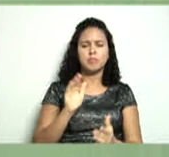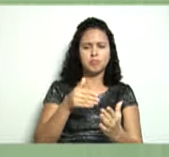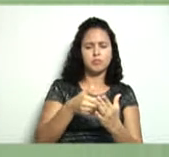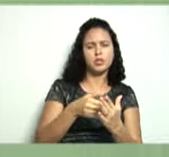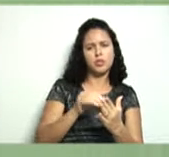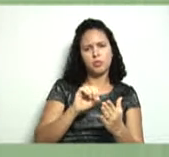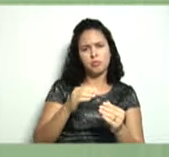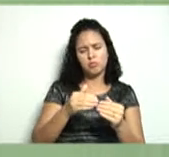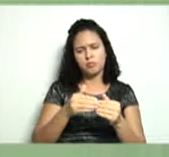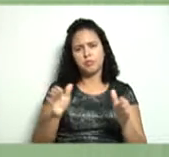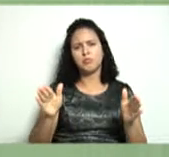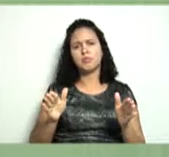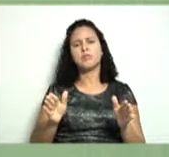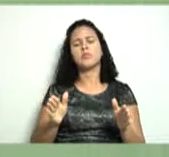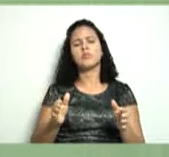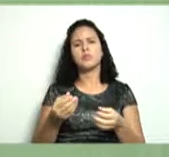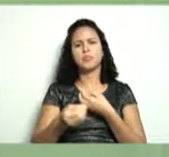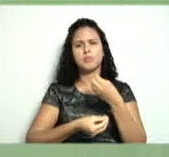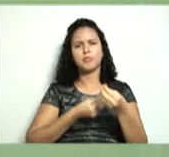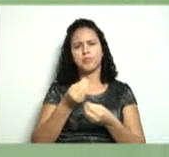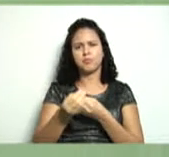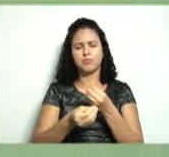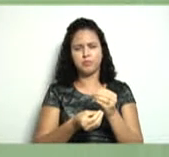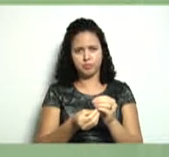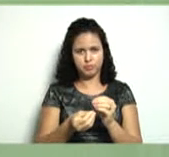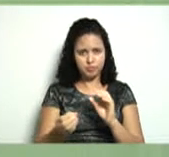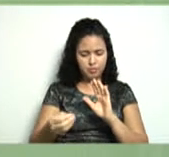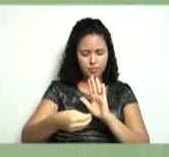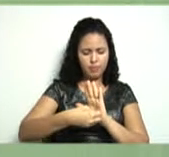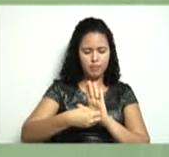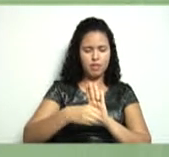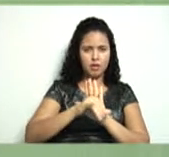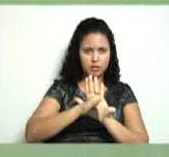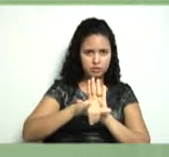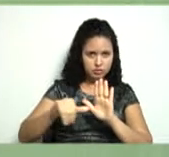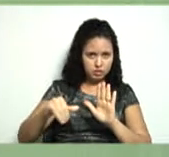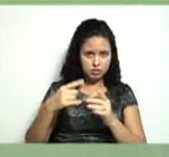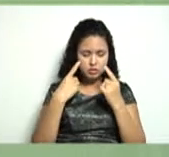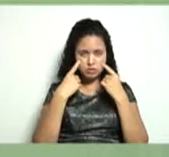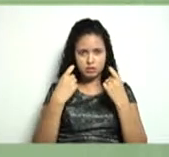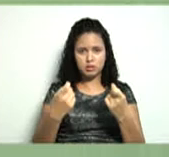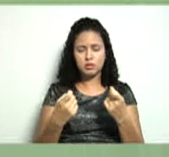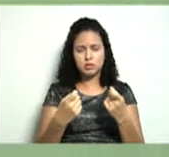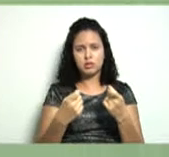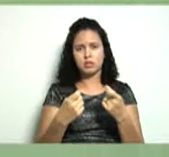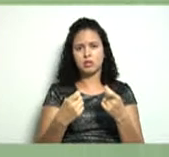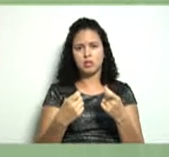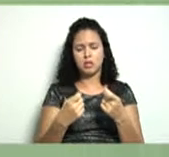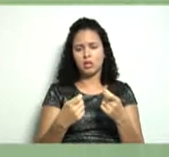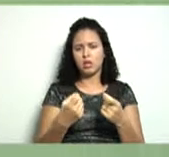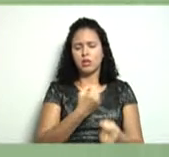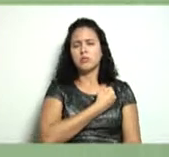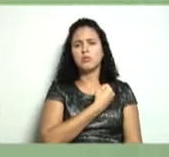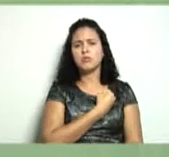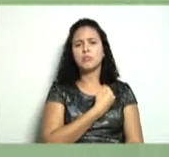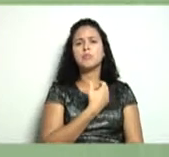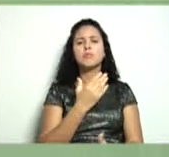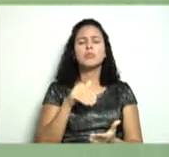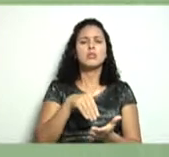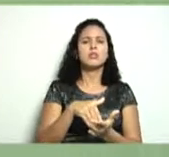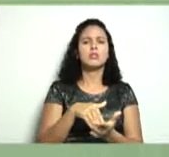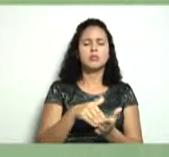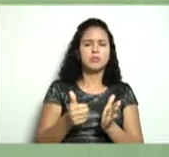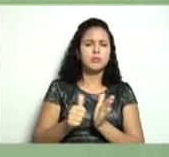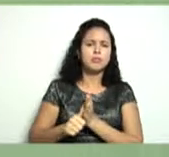é ilimitada. E lá também vai estar, gente, olha aqui uma informação interessante, o número mínimo de